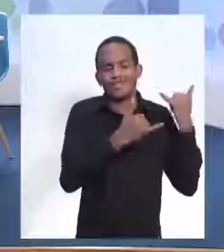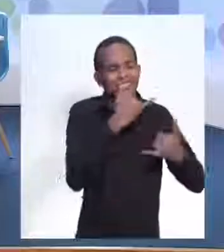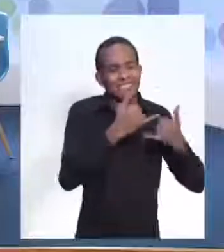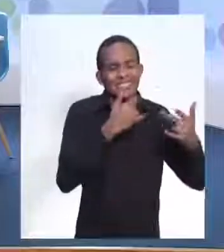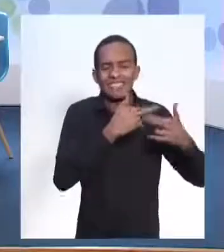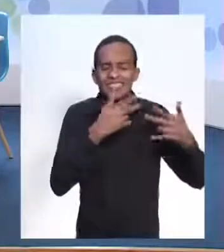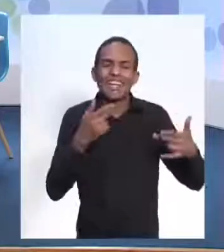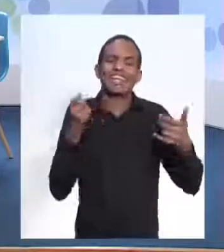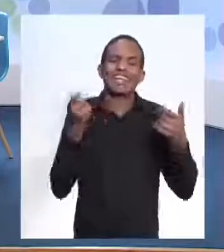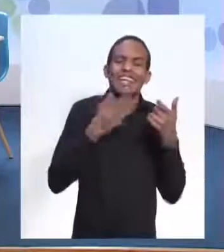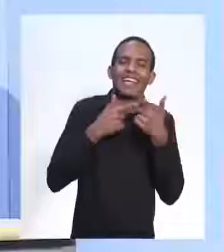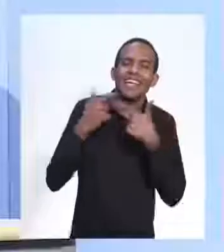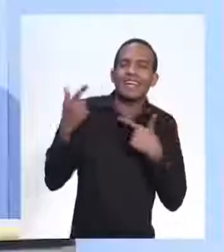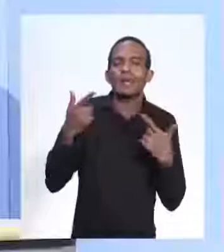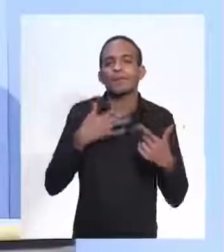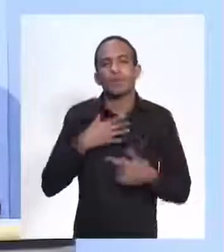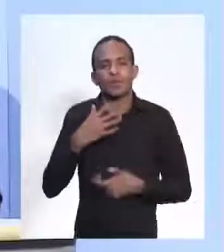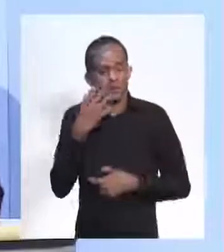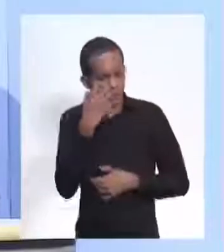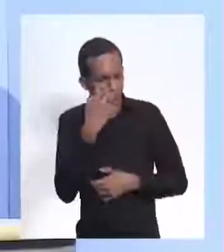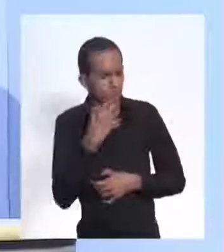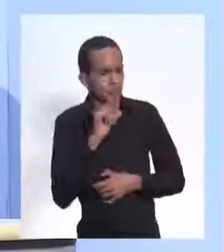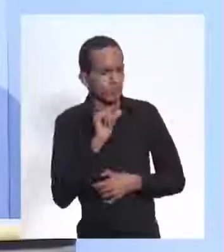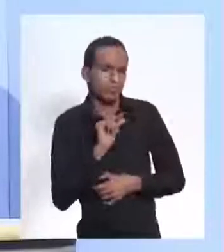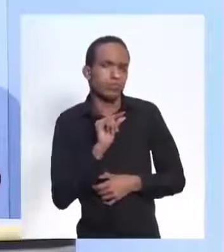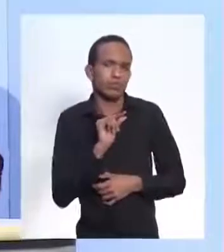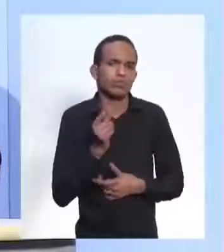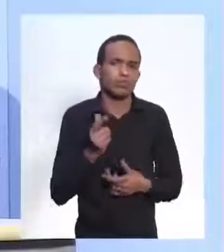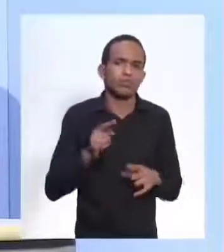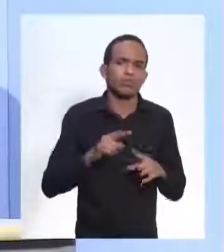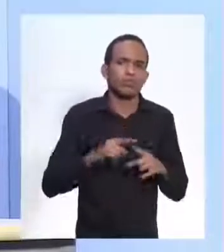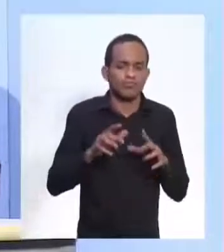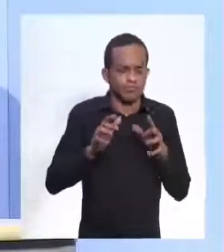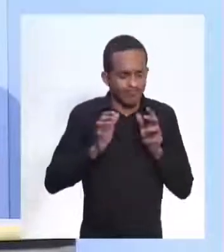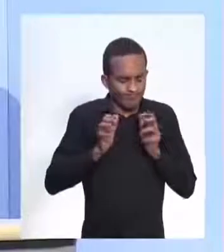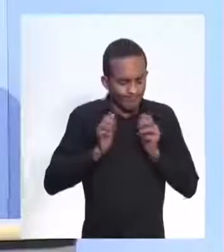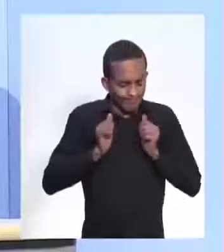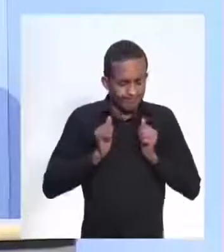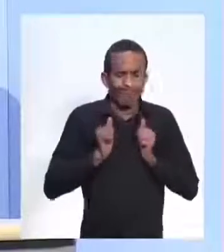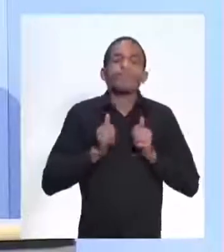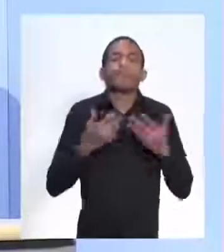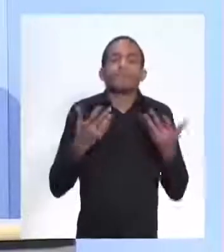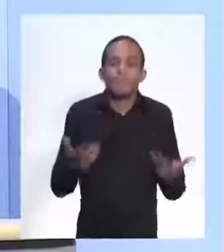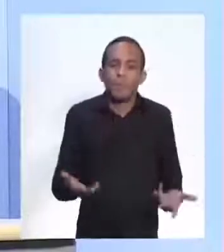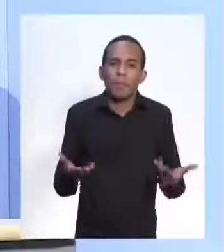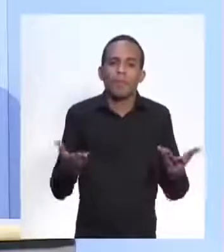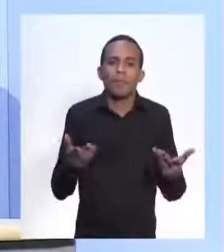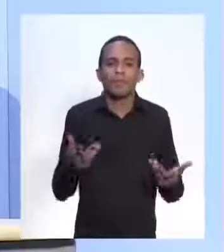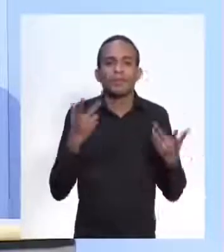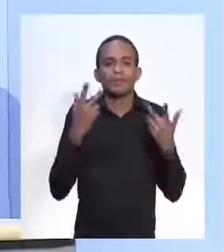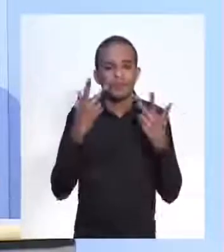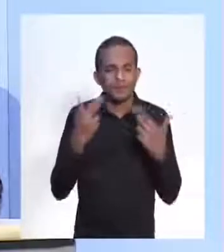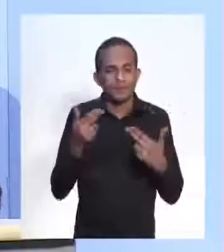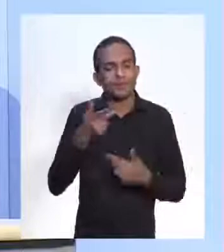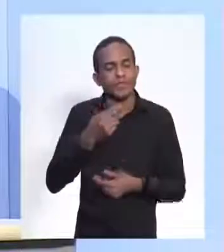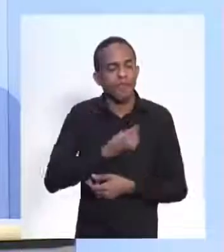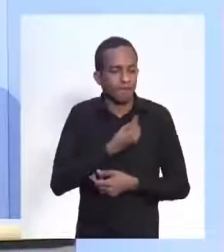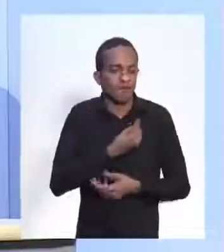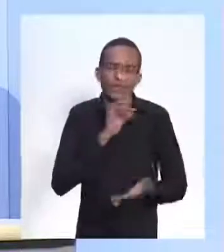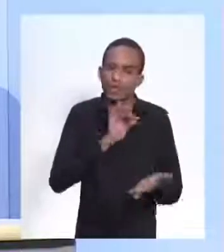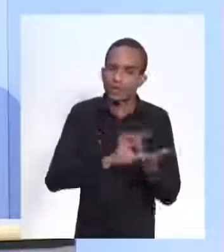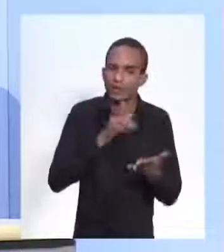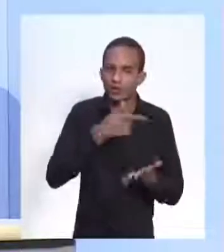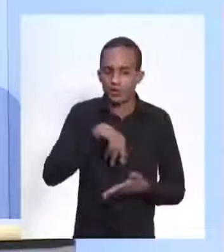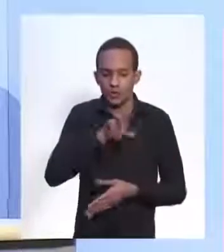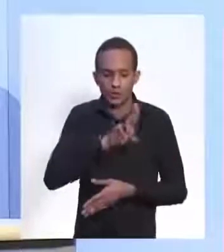muito divertida, extrovertida. Eu já sou um pouco mais séria, né, mais contida, mais na minha. Então, da mesma forma que na vida real a gente